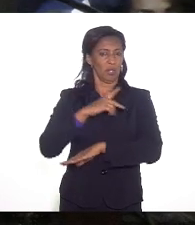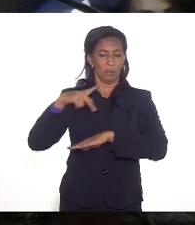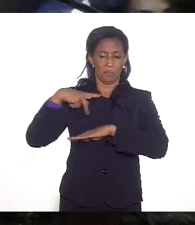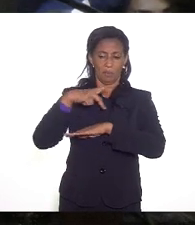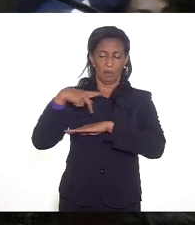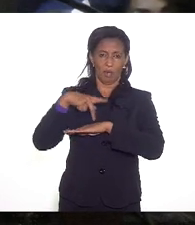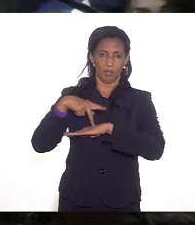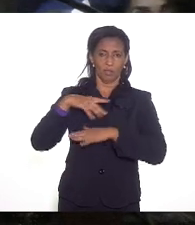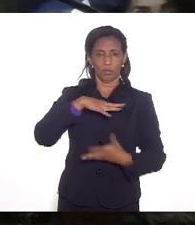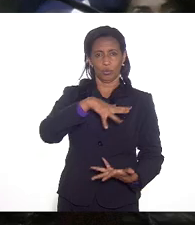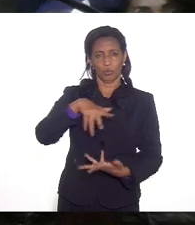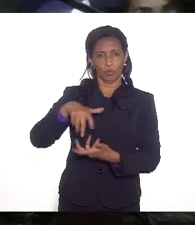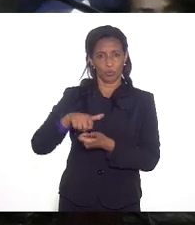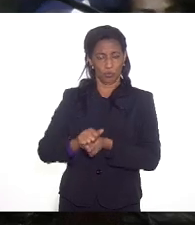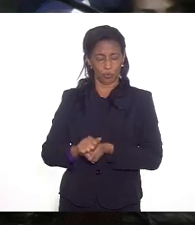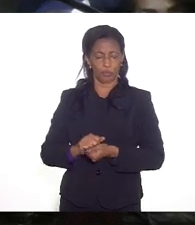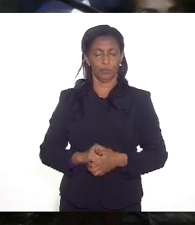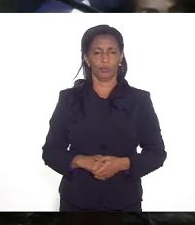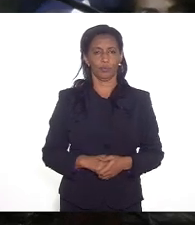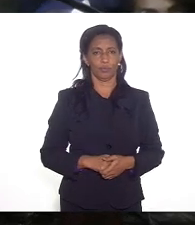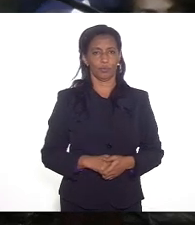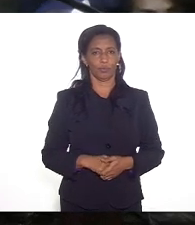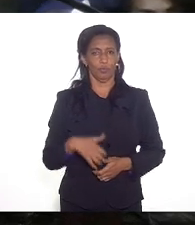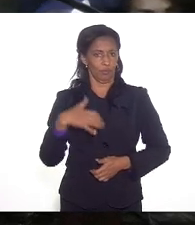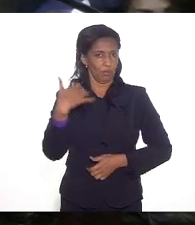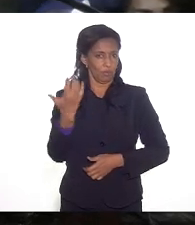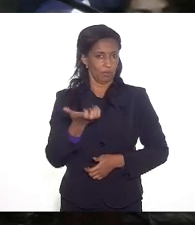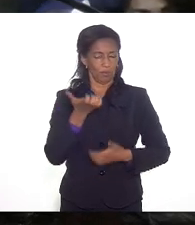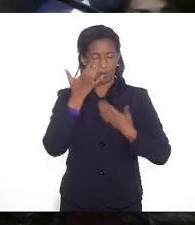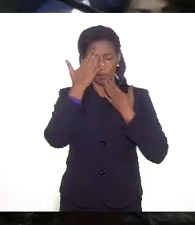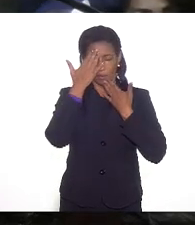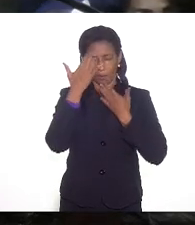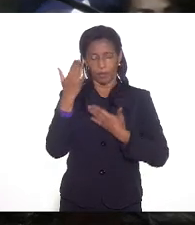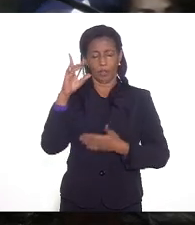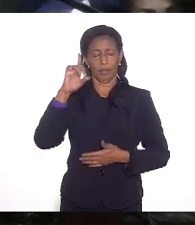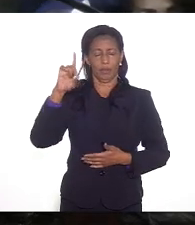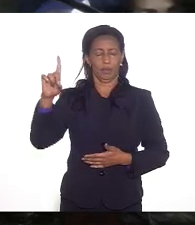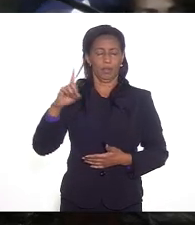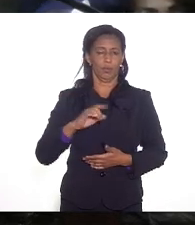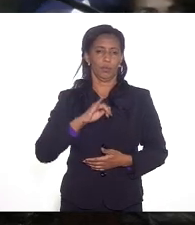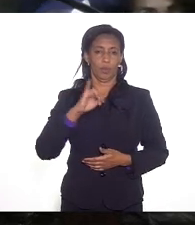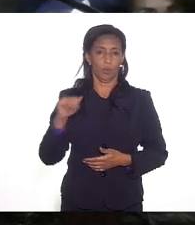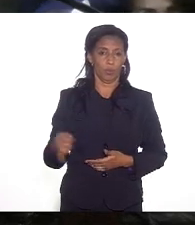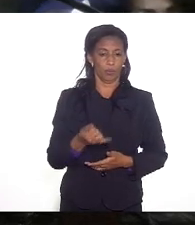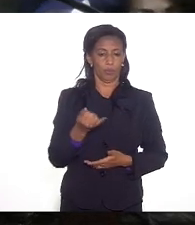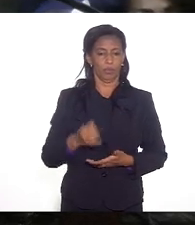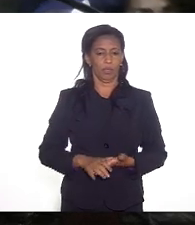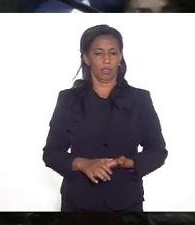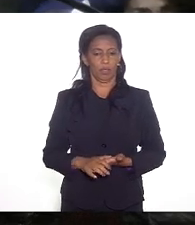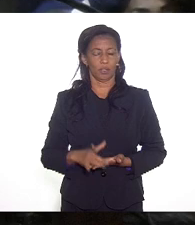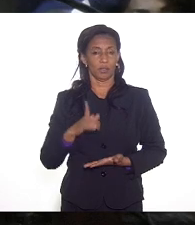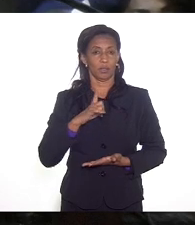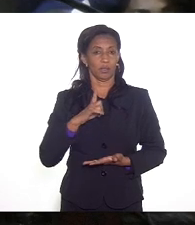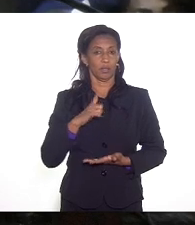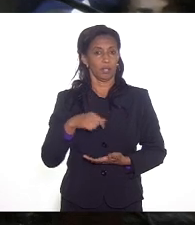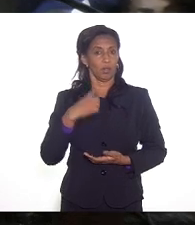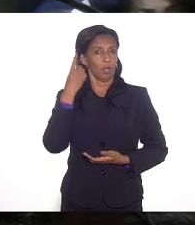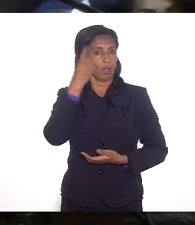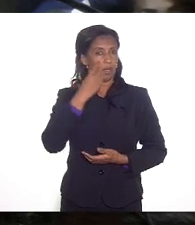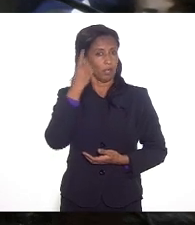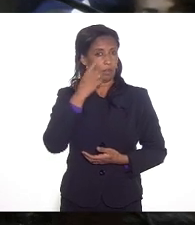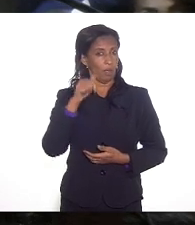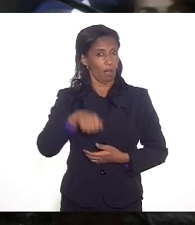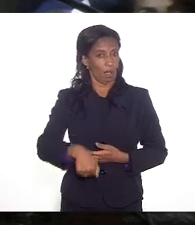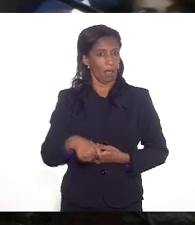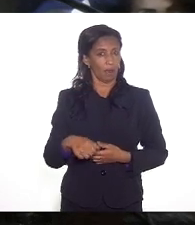país e no mundo eu quero dizer obrigado meu Deus por essa oportunidade de ter sido Deputado